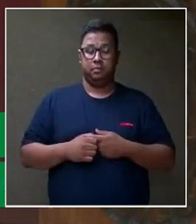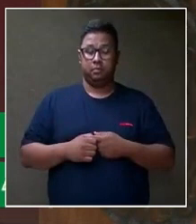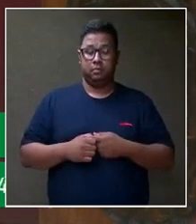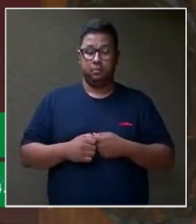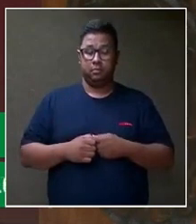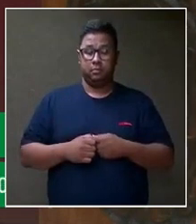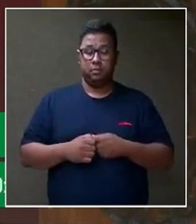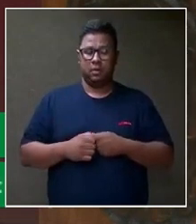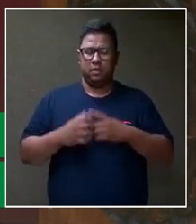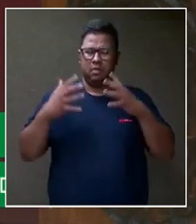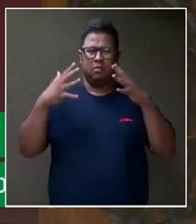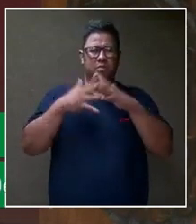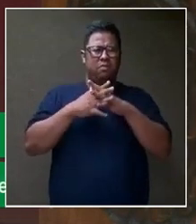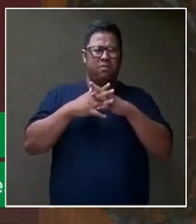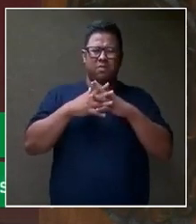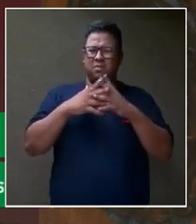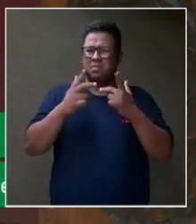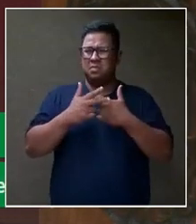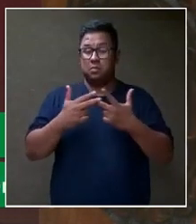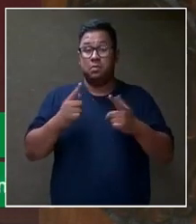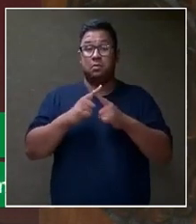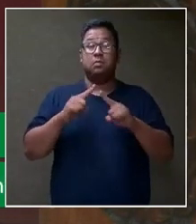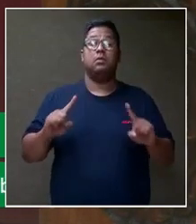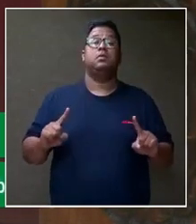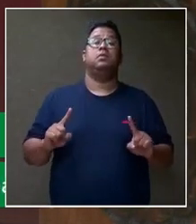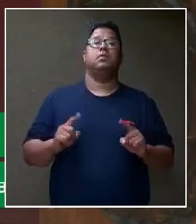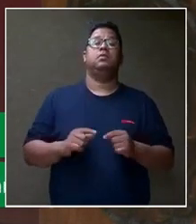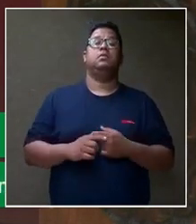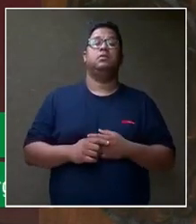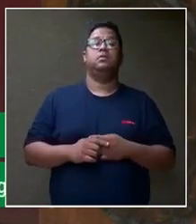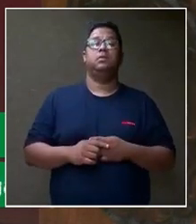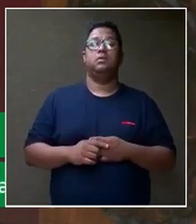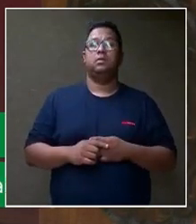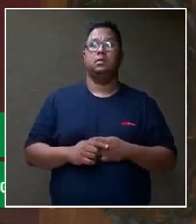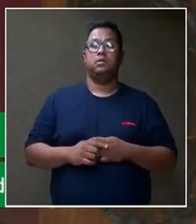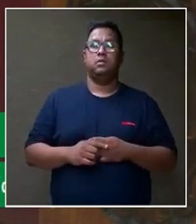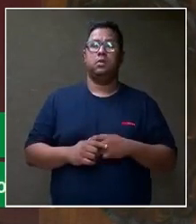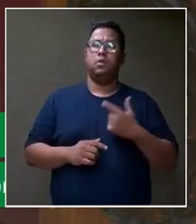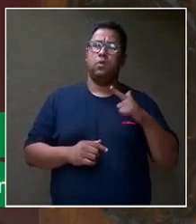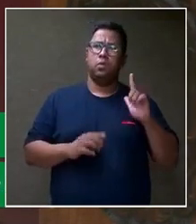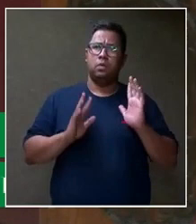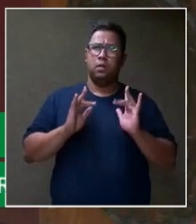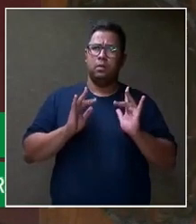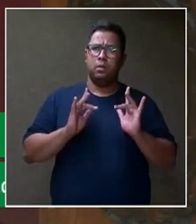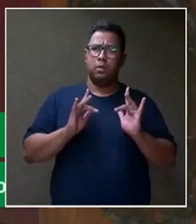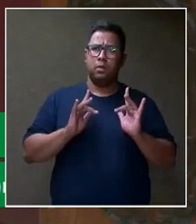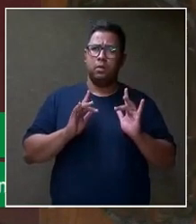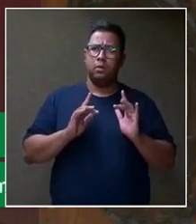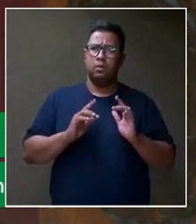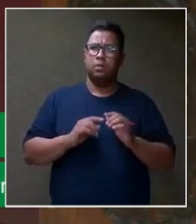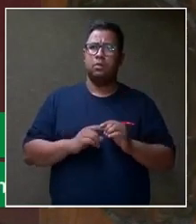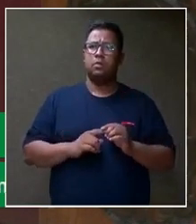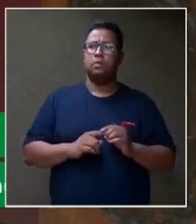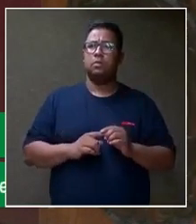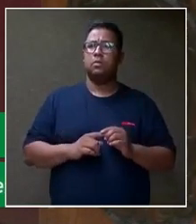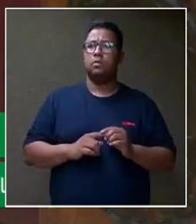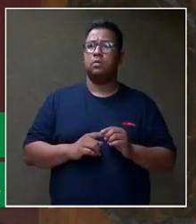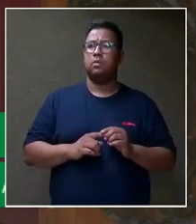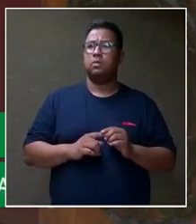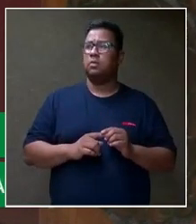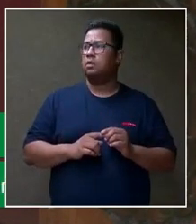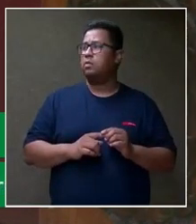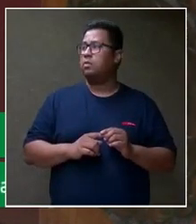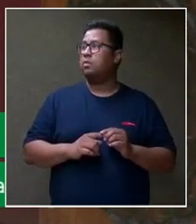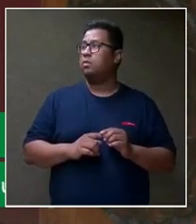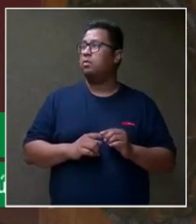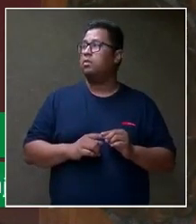um pouco confusa de algumas situações, mas... Ela tinha saído de outro relacionamento? Eu não sei se foi logo em seguida,